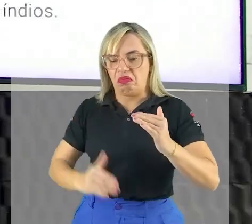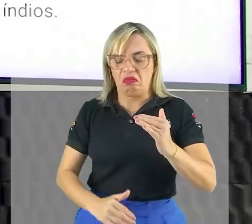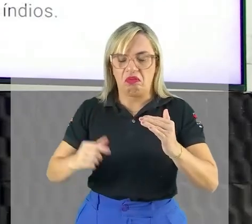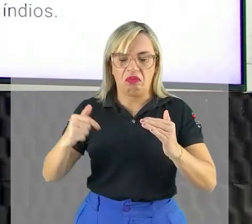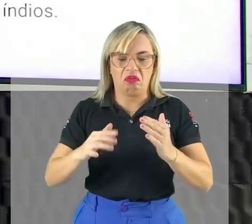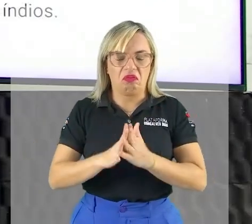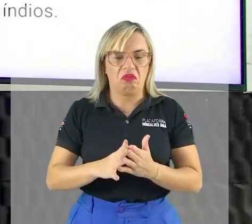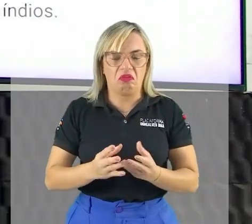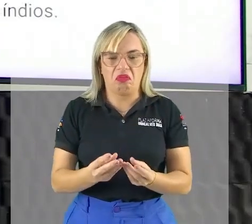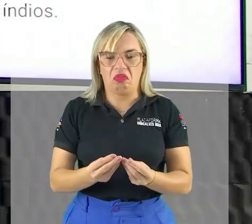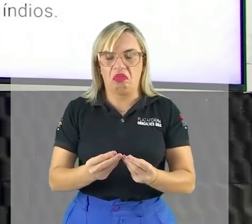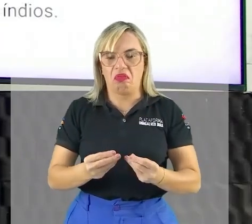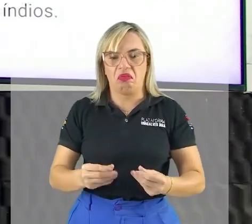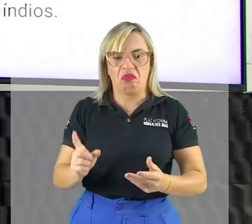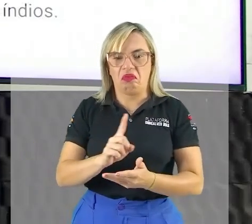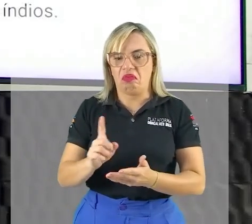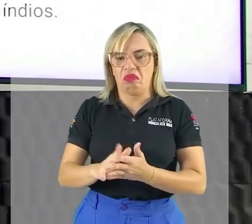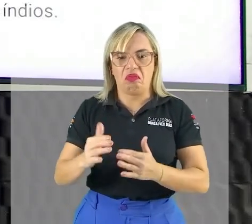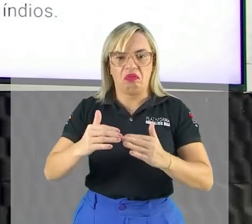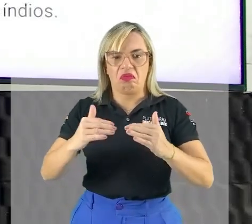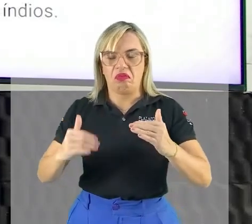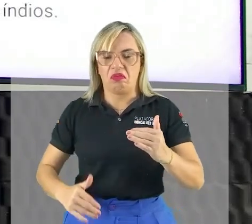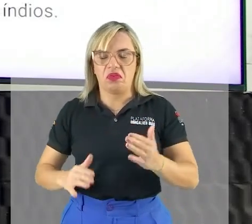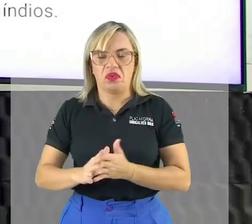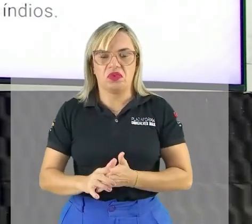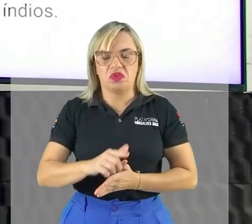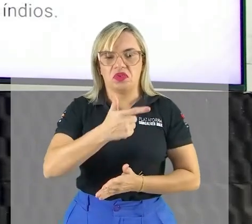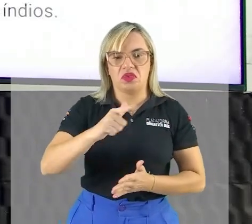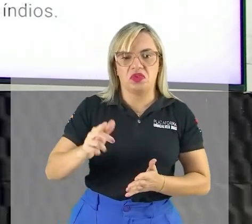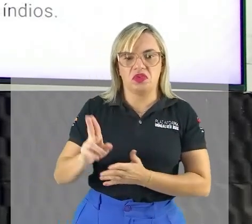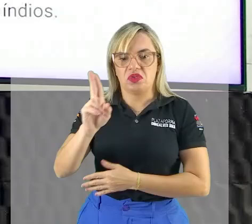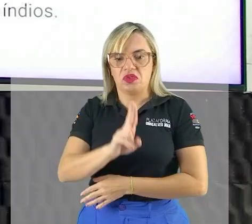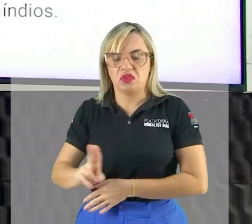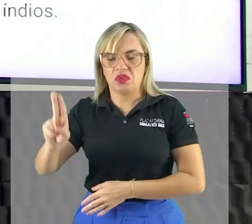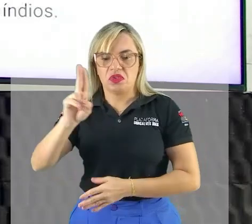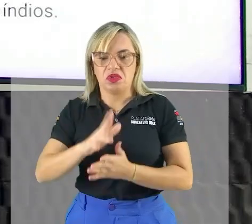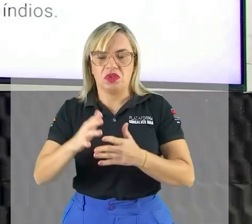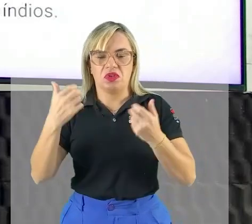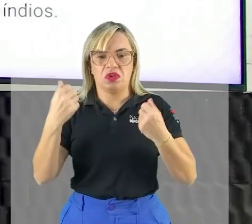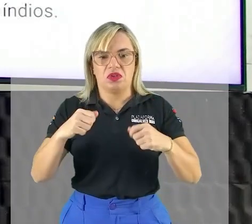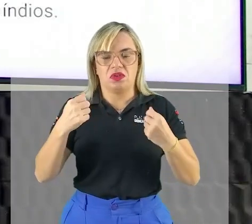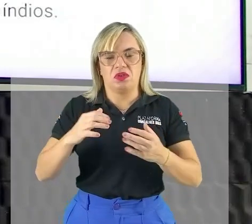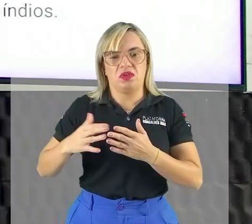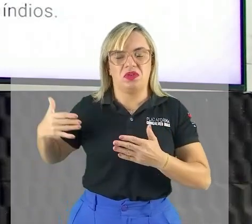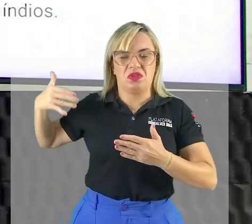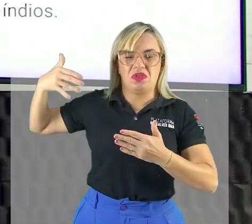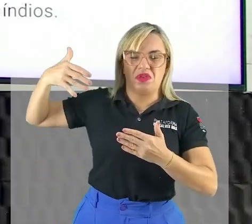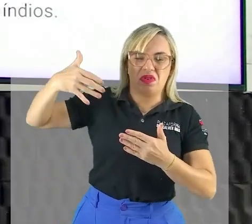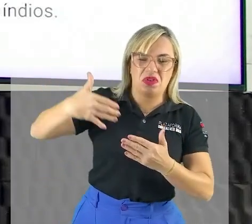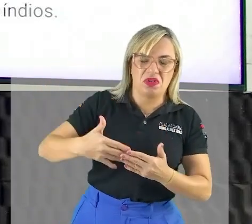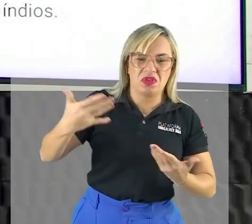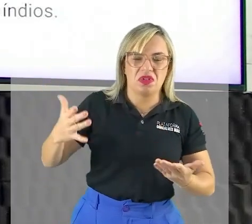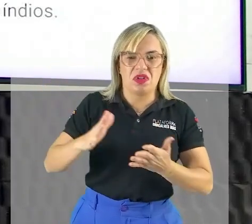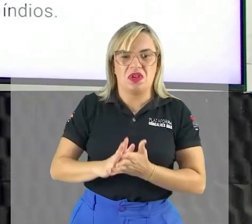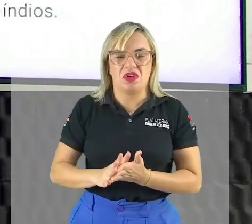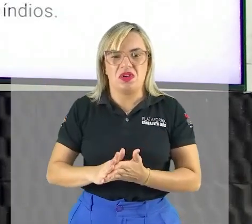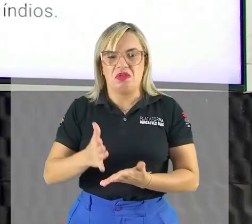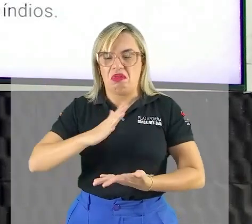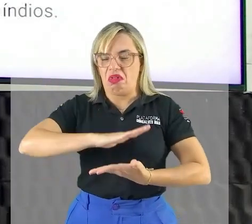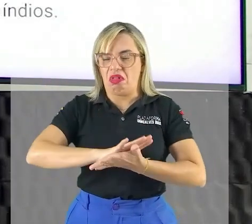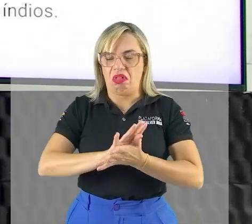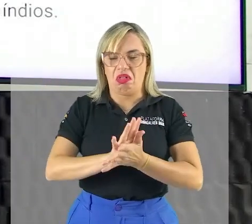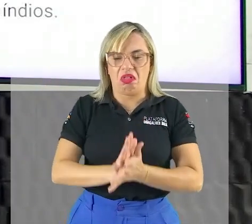qualidade muitos deles chegavam sem a utilidade necessária porque tinham passado muito tempo mas eram